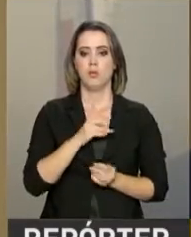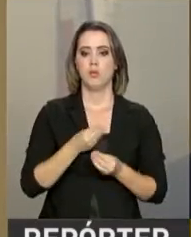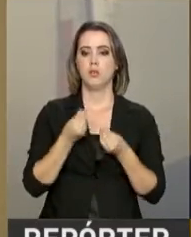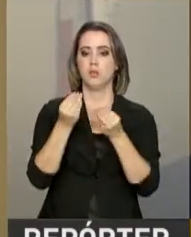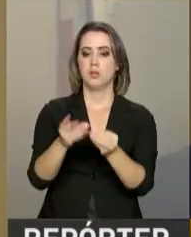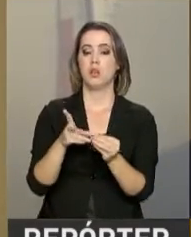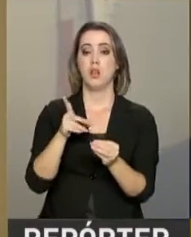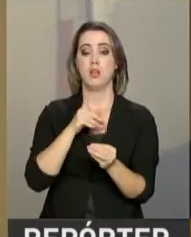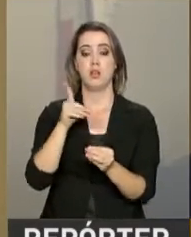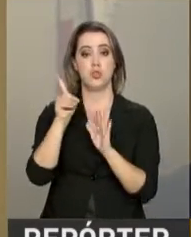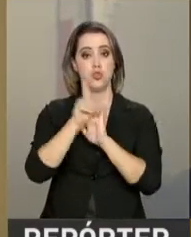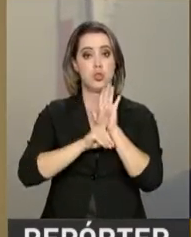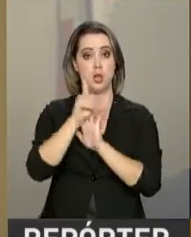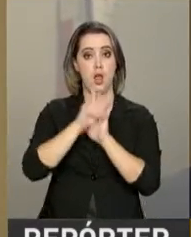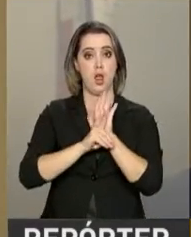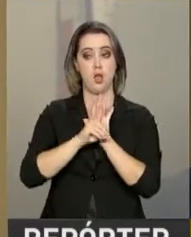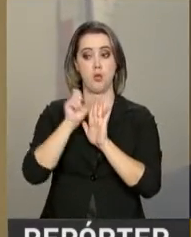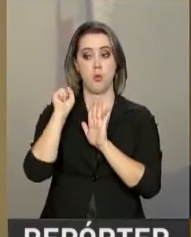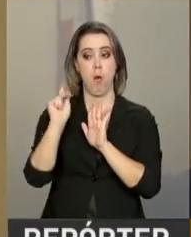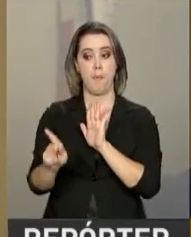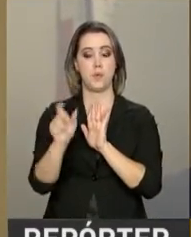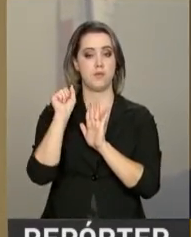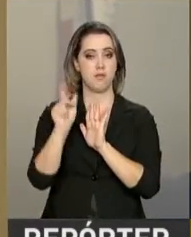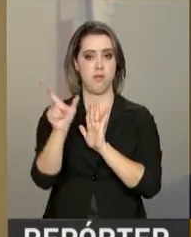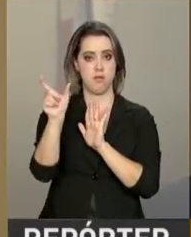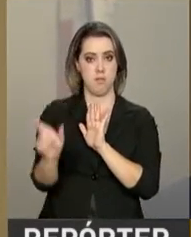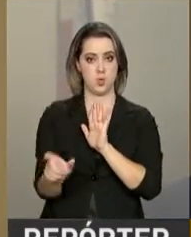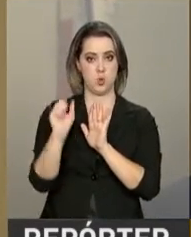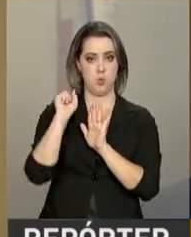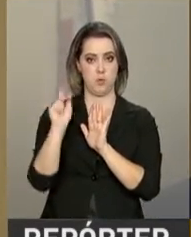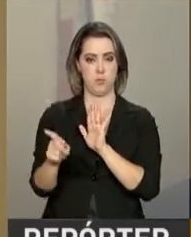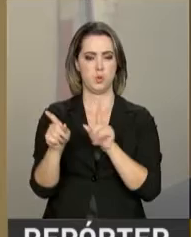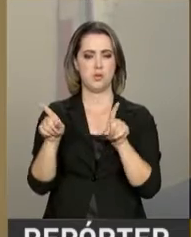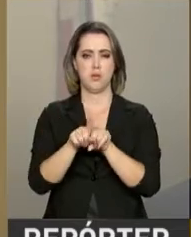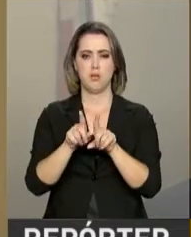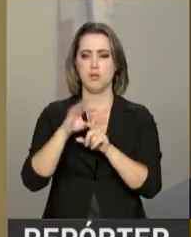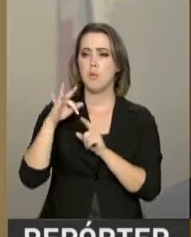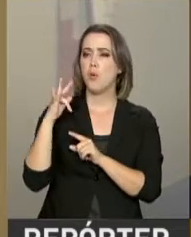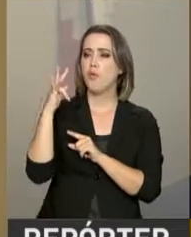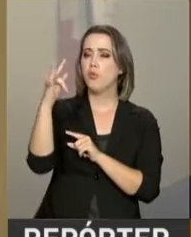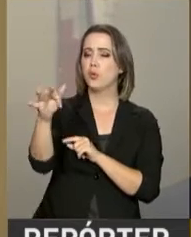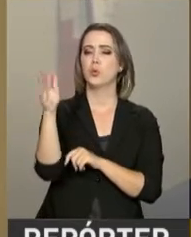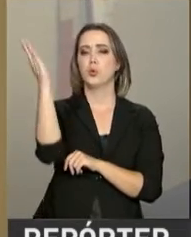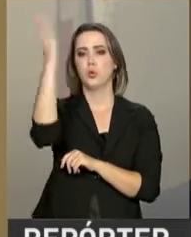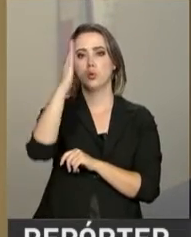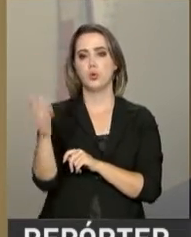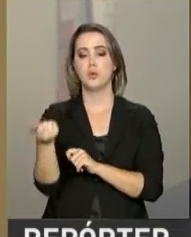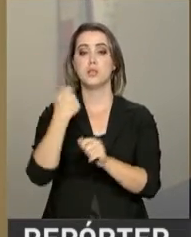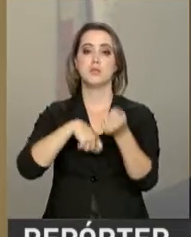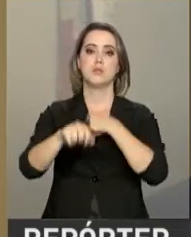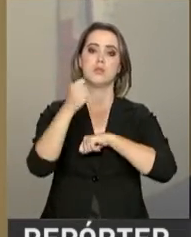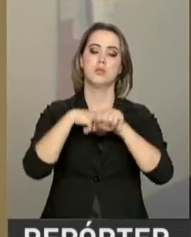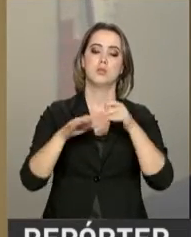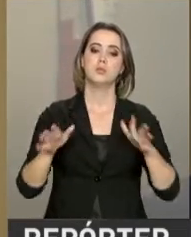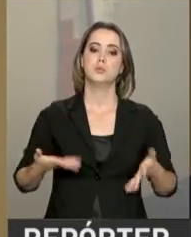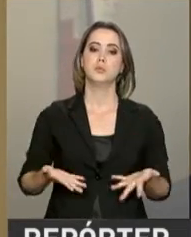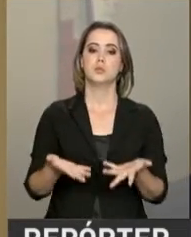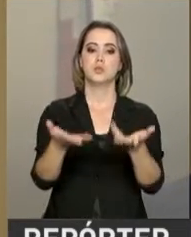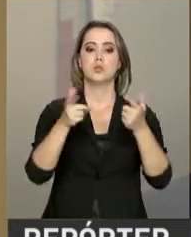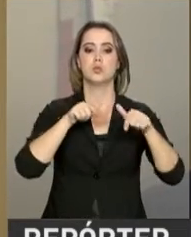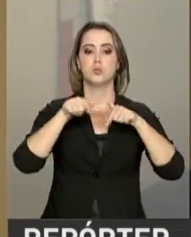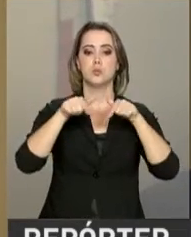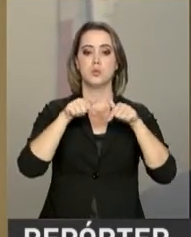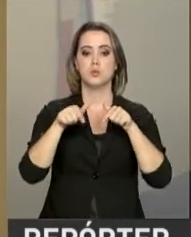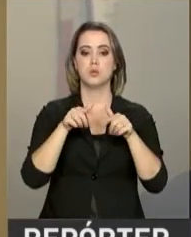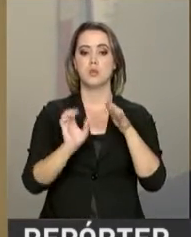que eles possam receber, mas também olha o futuro do Brasil, olha a economia, que estimula os